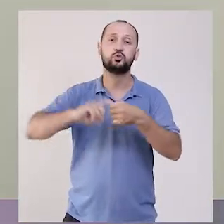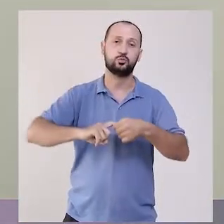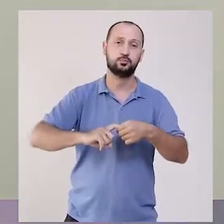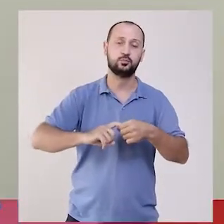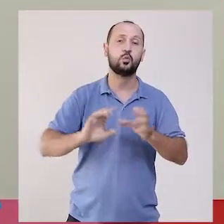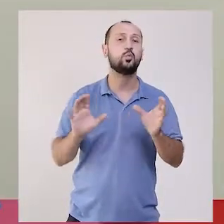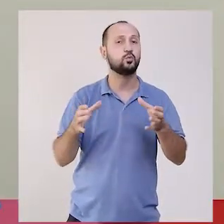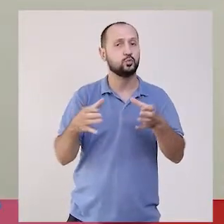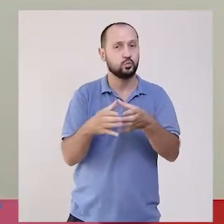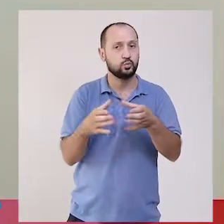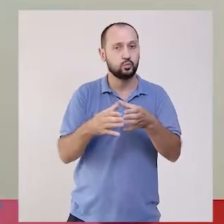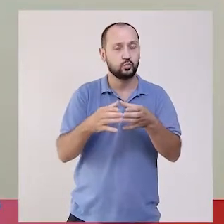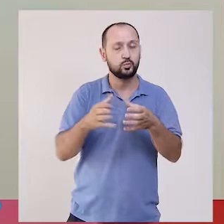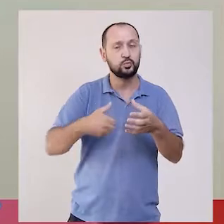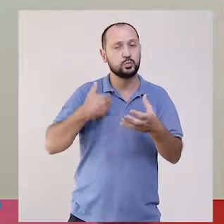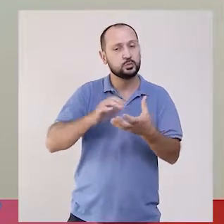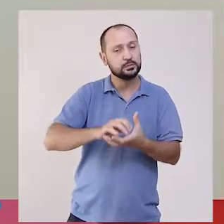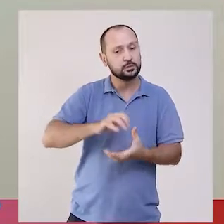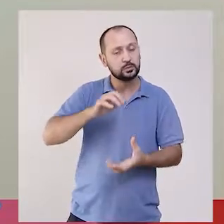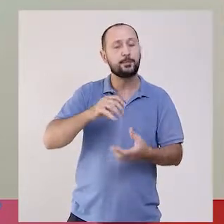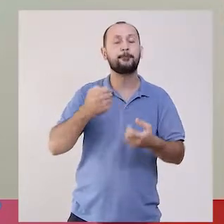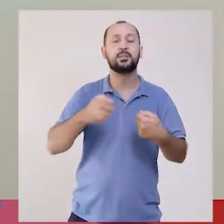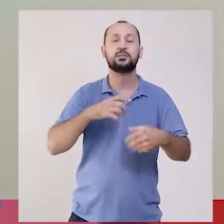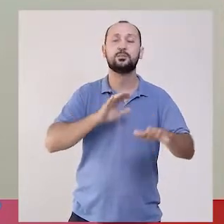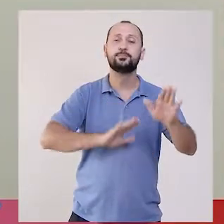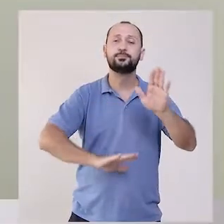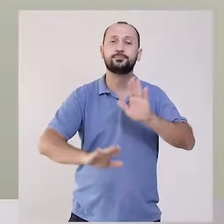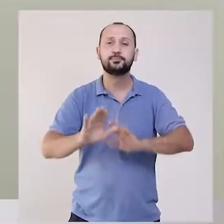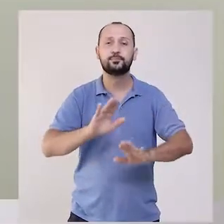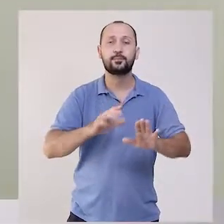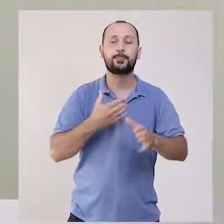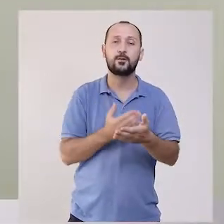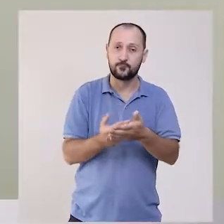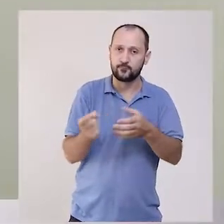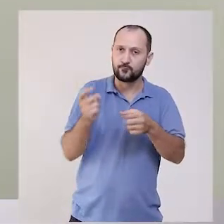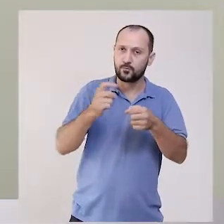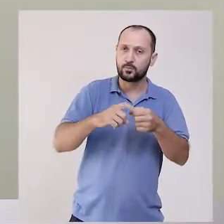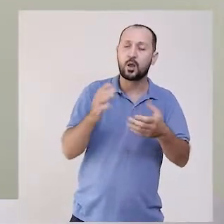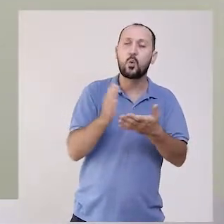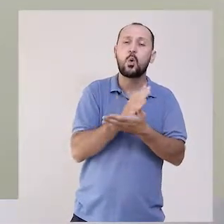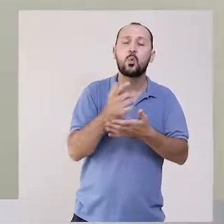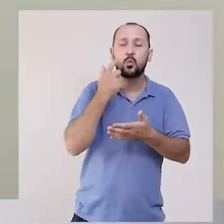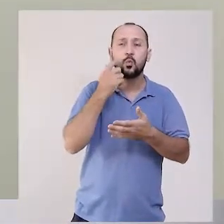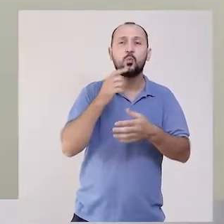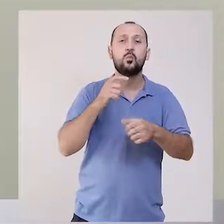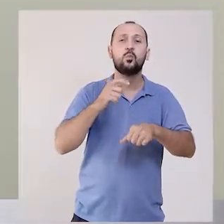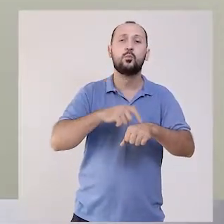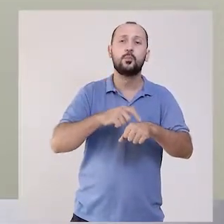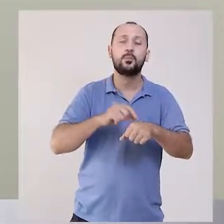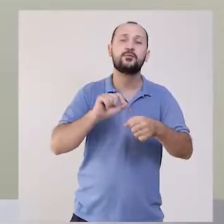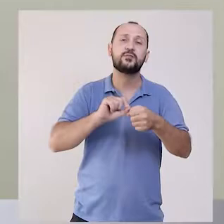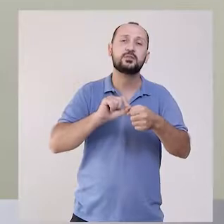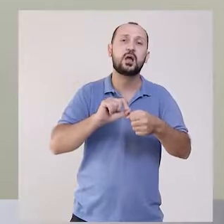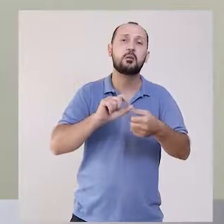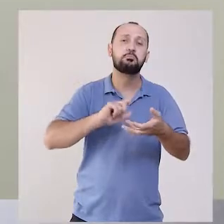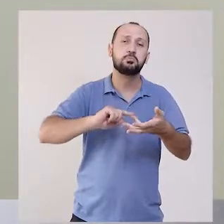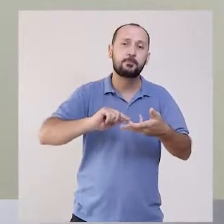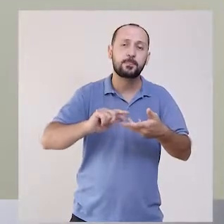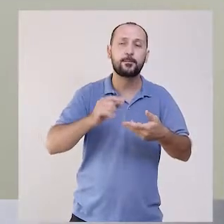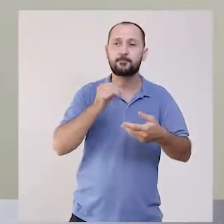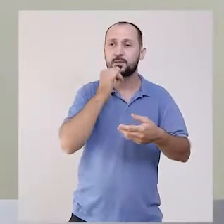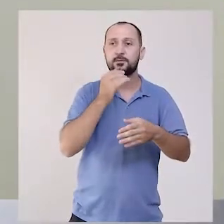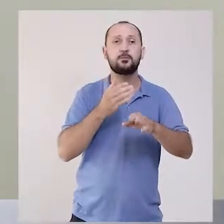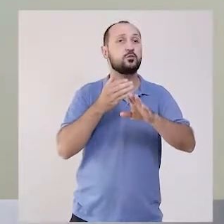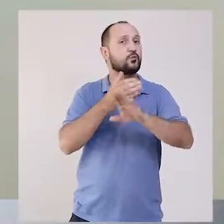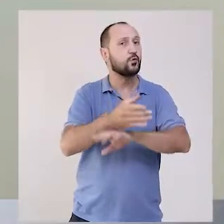população idosa tem que ser retomada as atividades. Eu listaria aqui algumas atividades essenciais. Tem pessoas